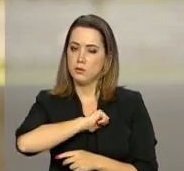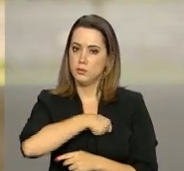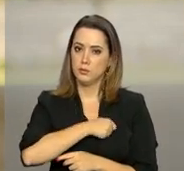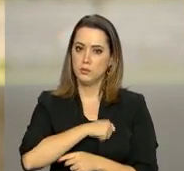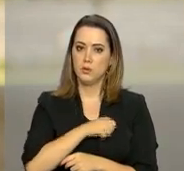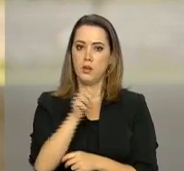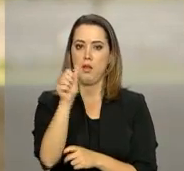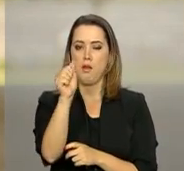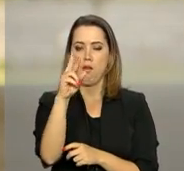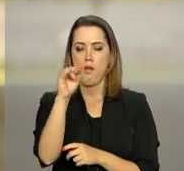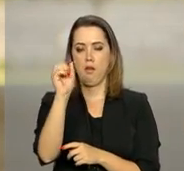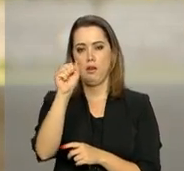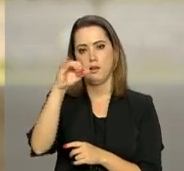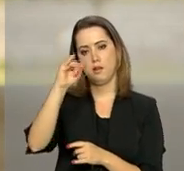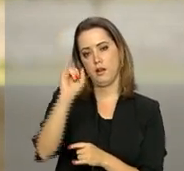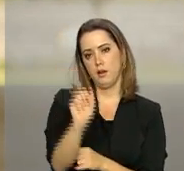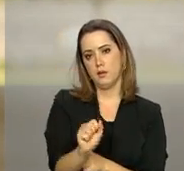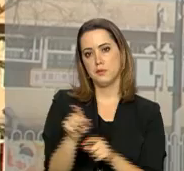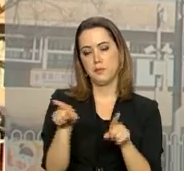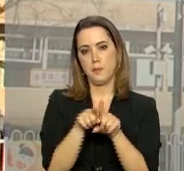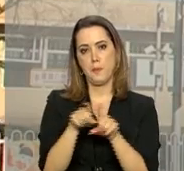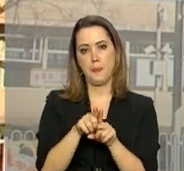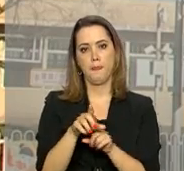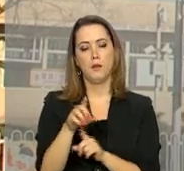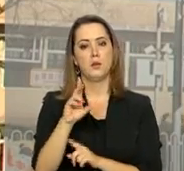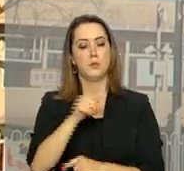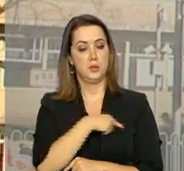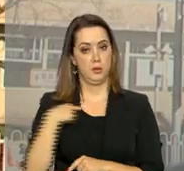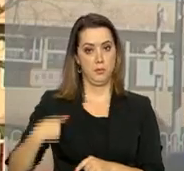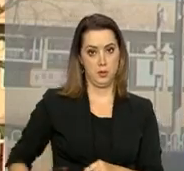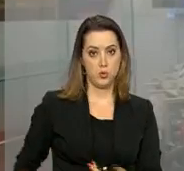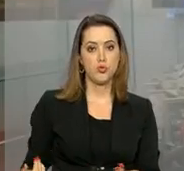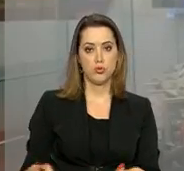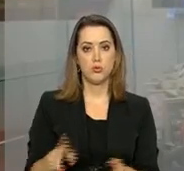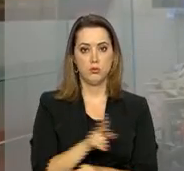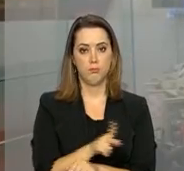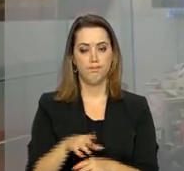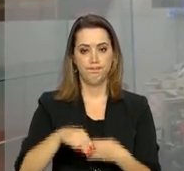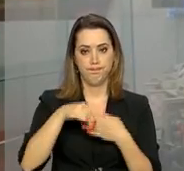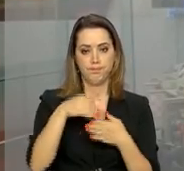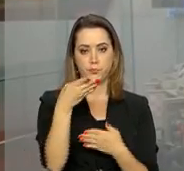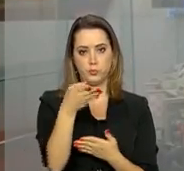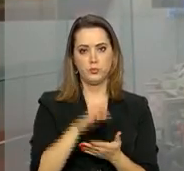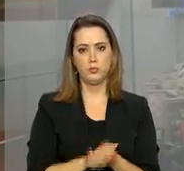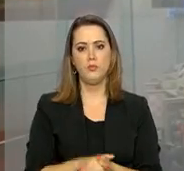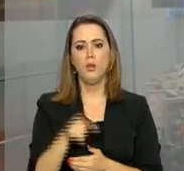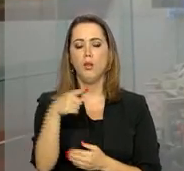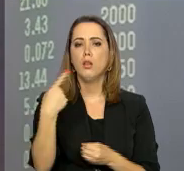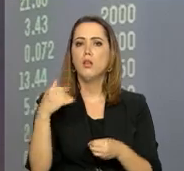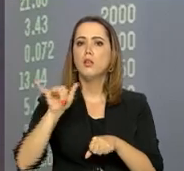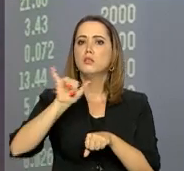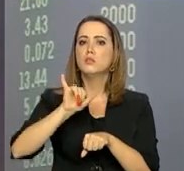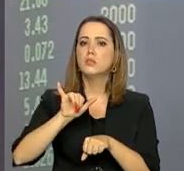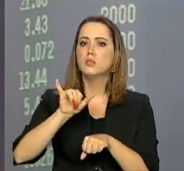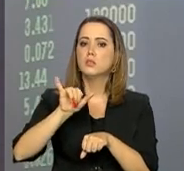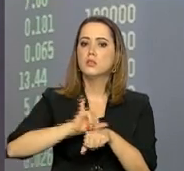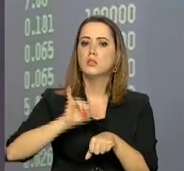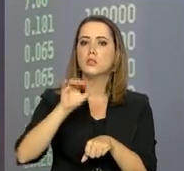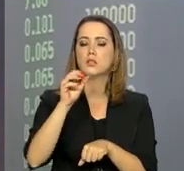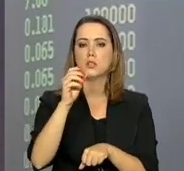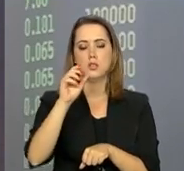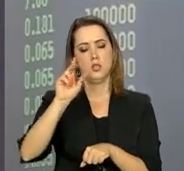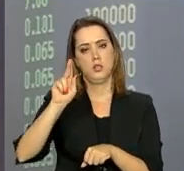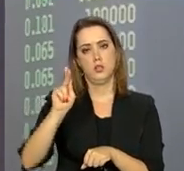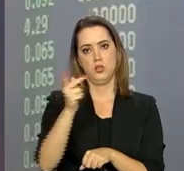também com o presidente chinês Xi Jinping. Na cidade de Xangai, um dos principais centros financeiros da Ásia, antes